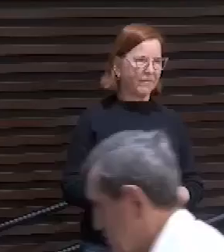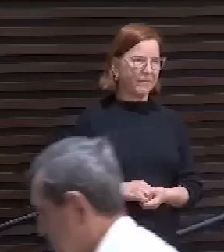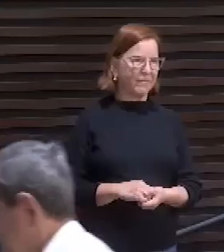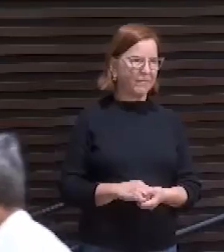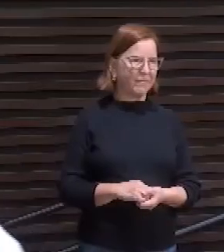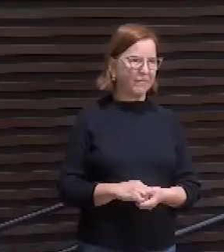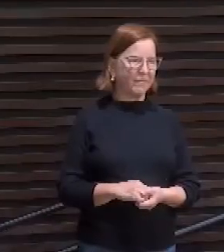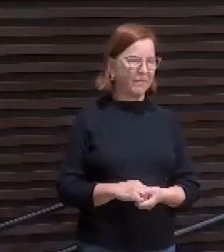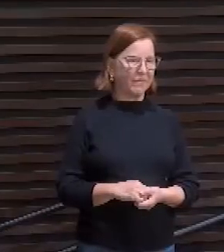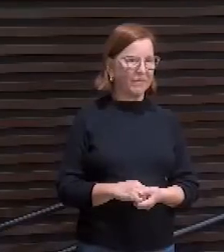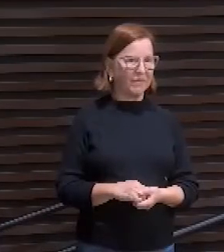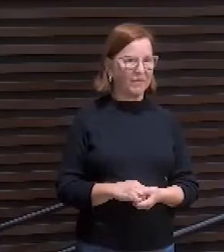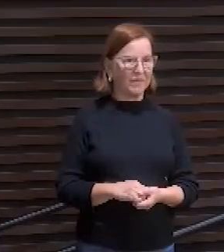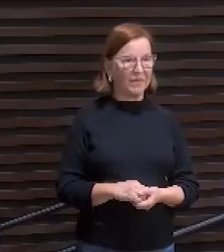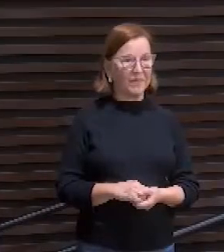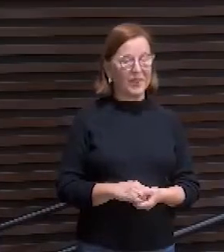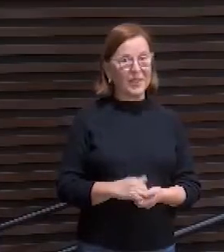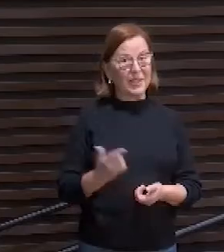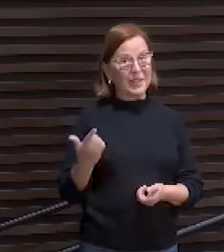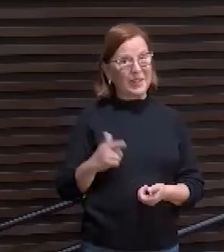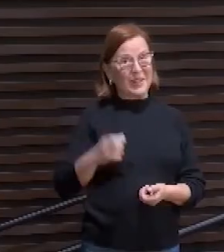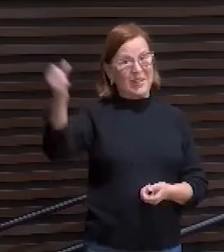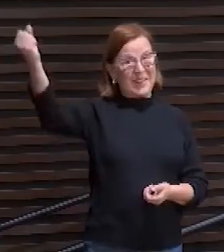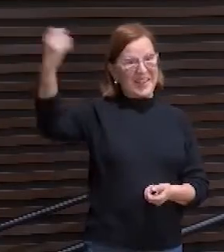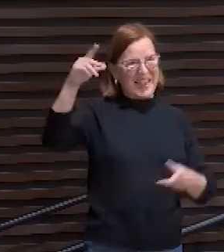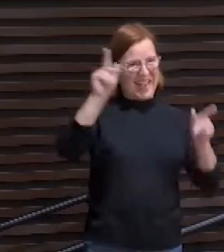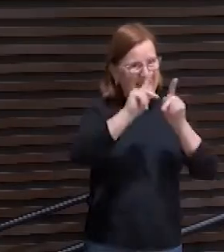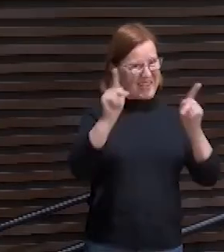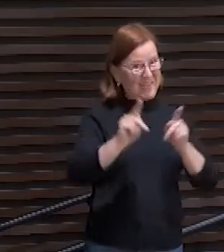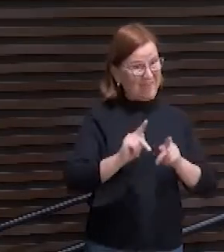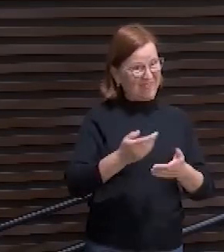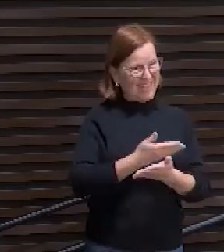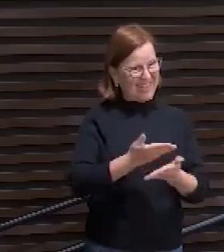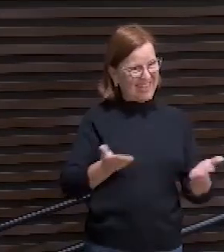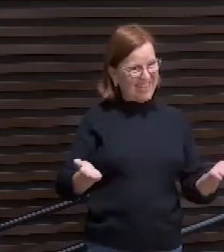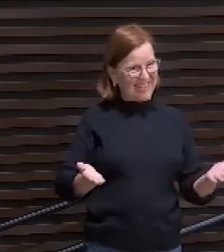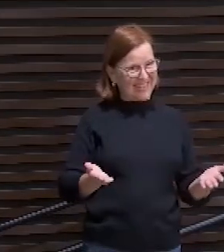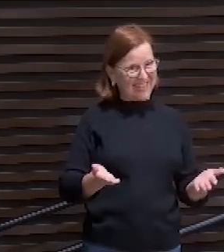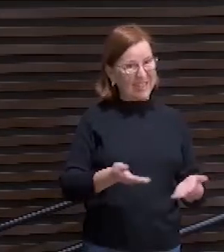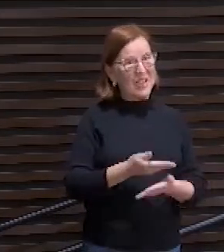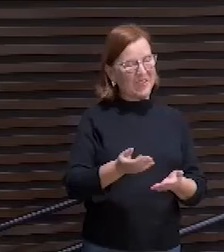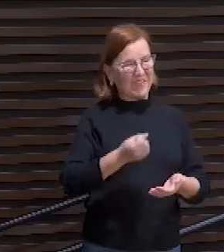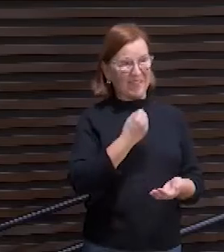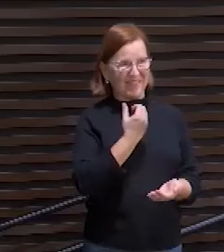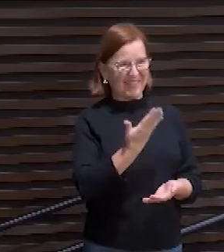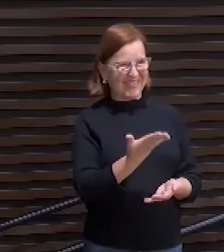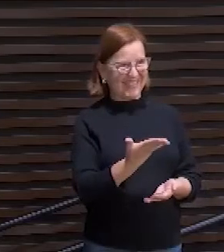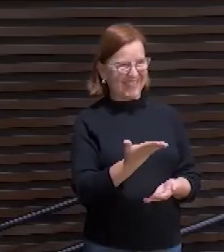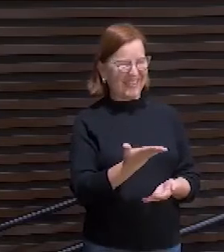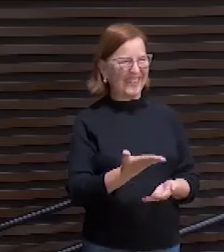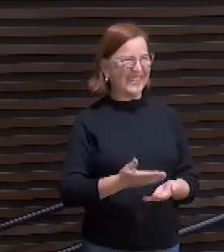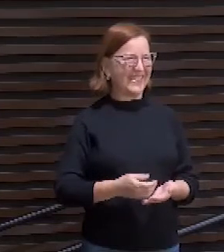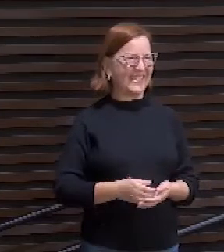Boa noite mais uma vez, graça e paz. Vocês estão bem?